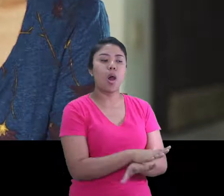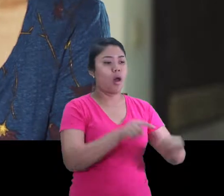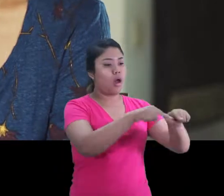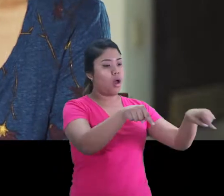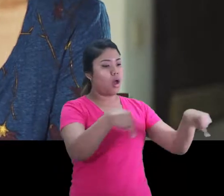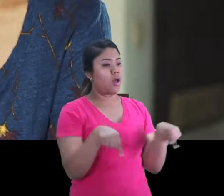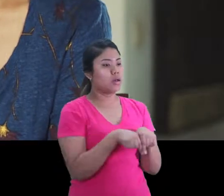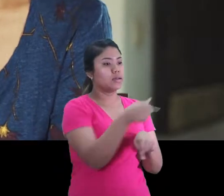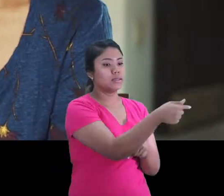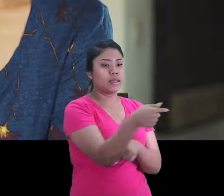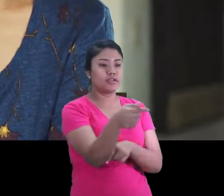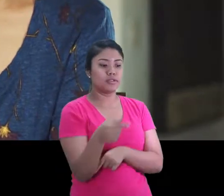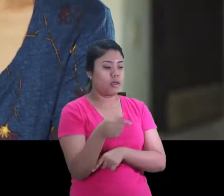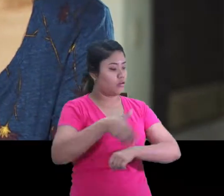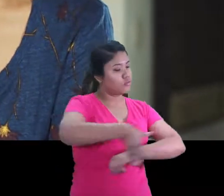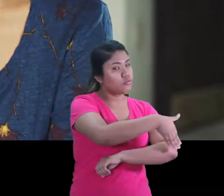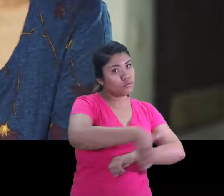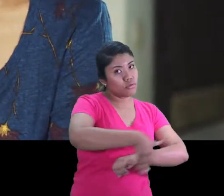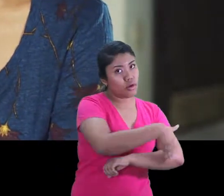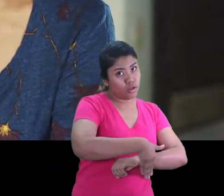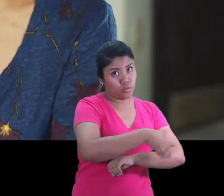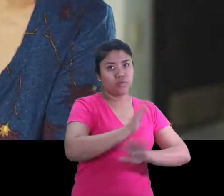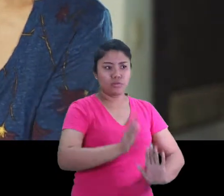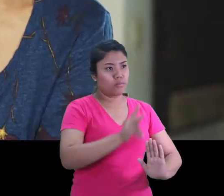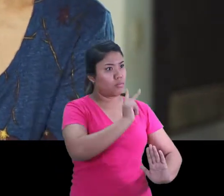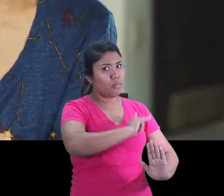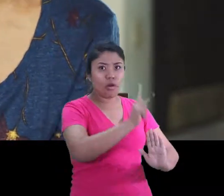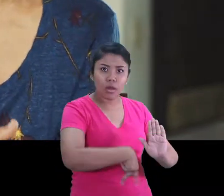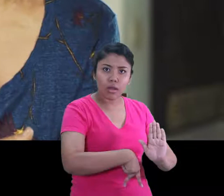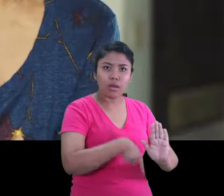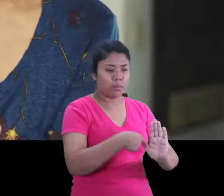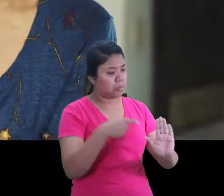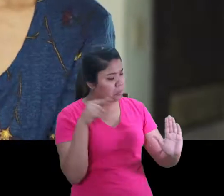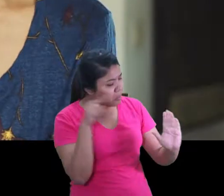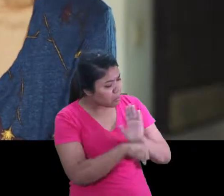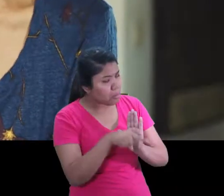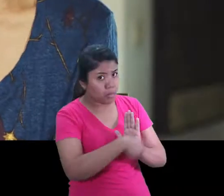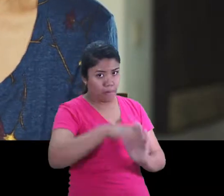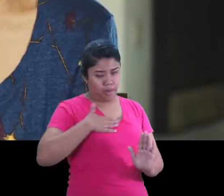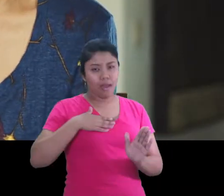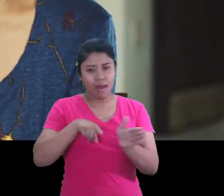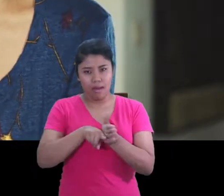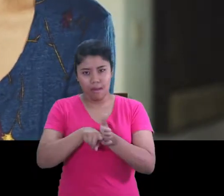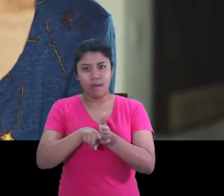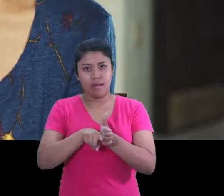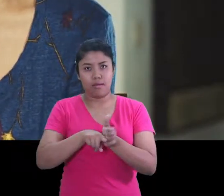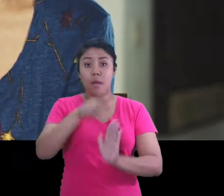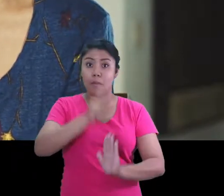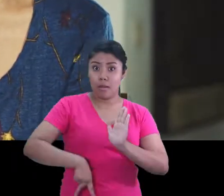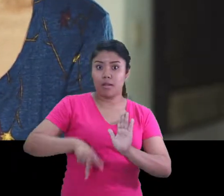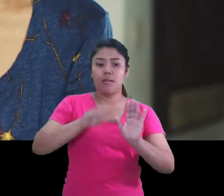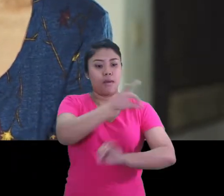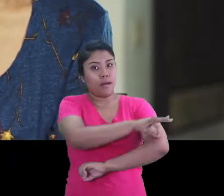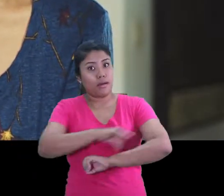uma fórmula, né? Sala, 7x7, corredor, tem uma coisa que a gente chama de programa. Não se questiona o programa, que a minha área de pesquisa